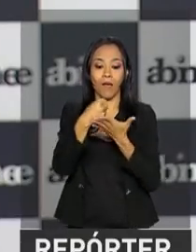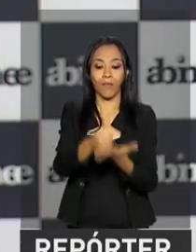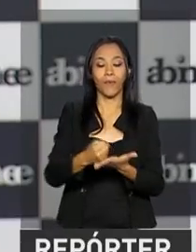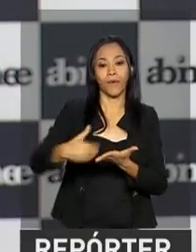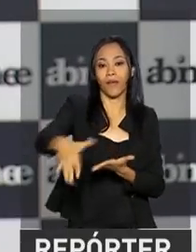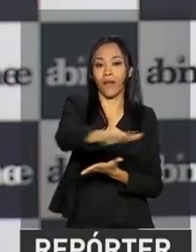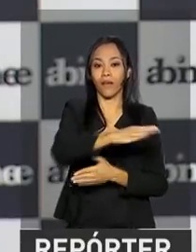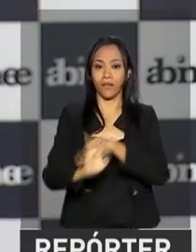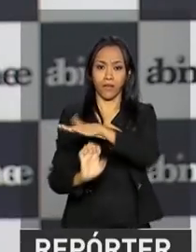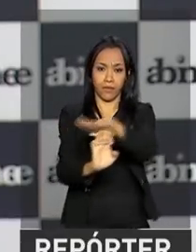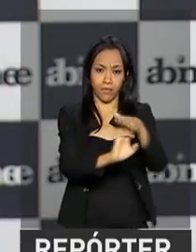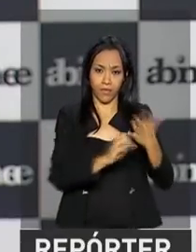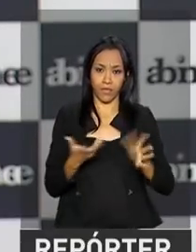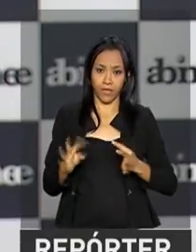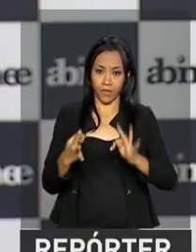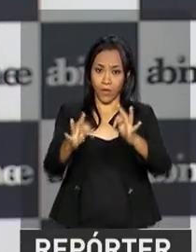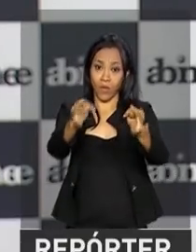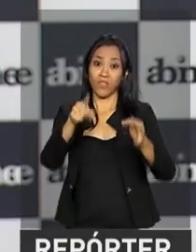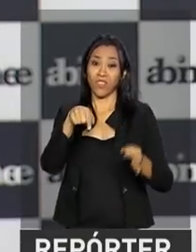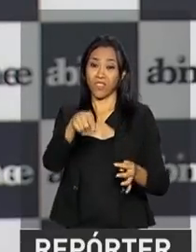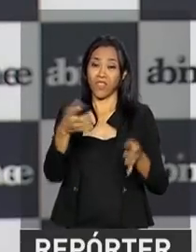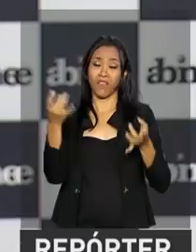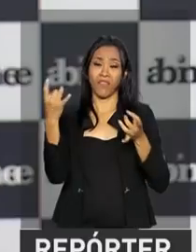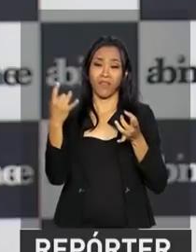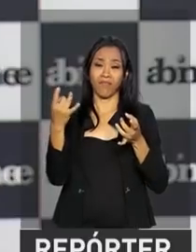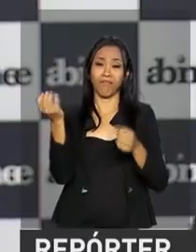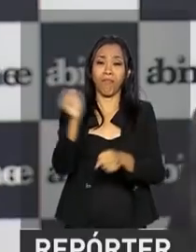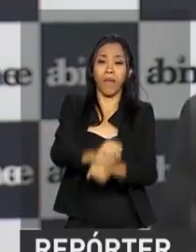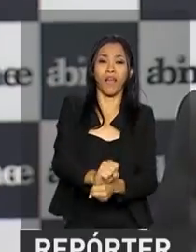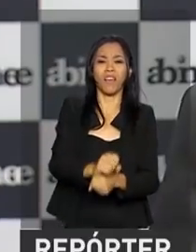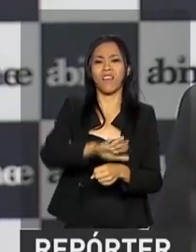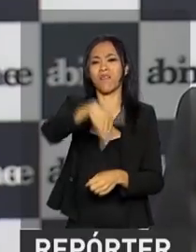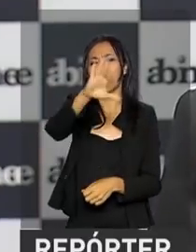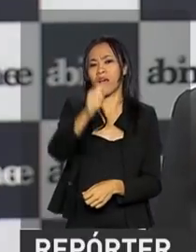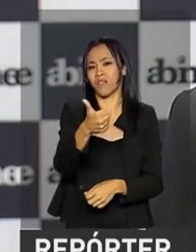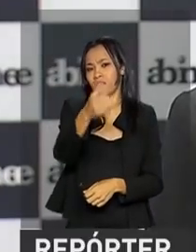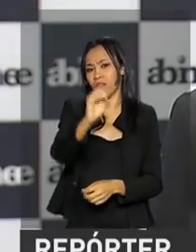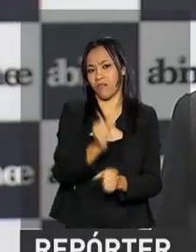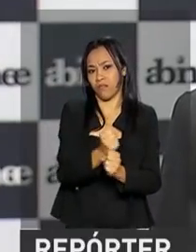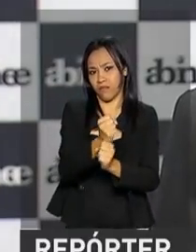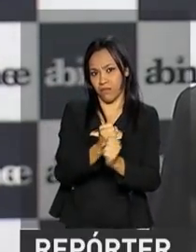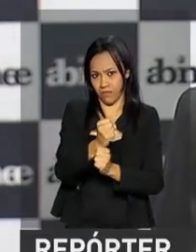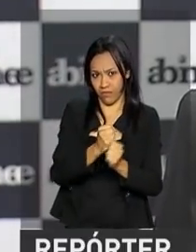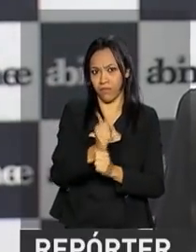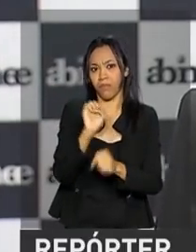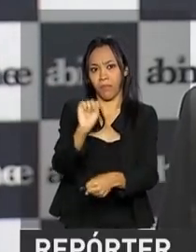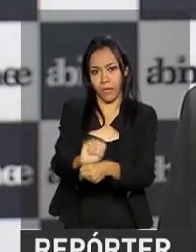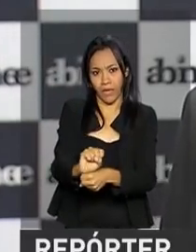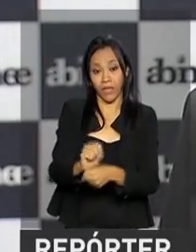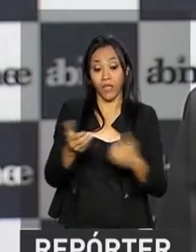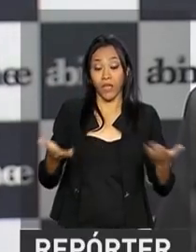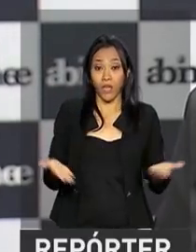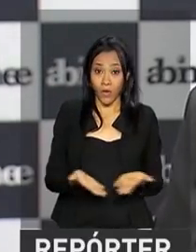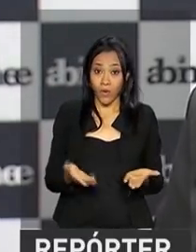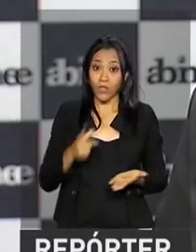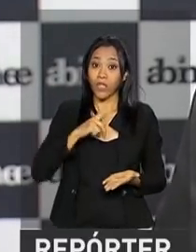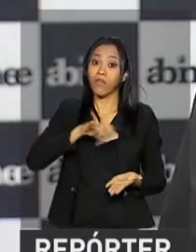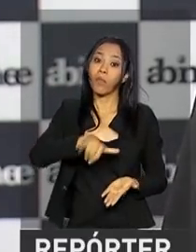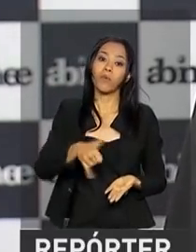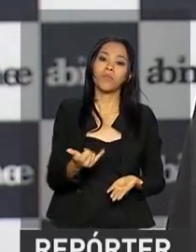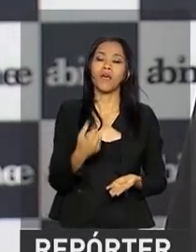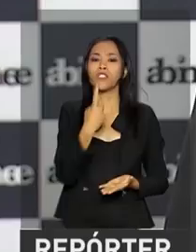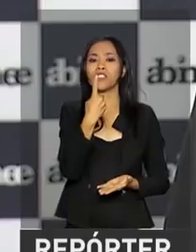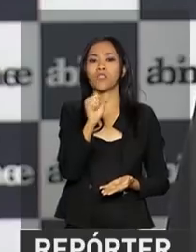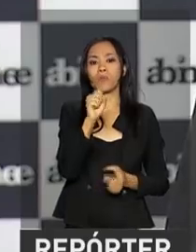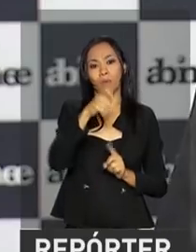eletroeletrônico estava paralisado há mais de dez anos e eu registrei que nós temos tido a oportunidade 18 meses